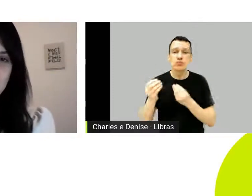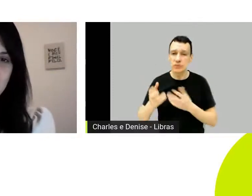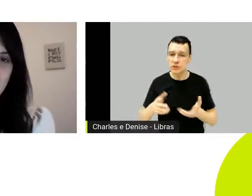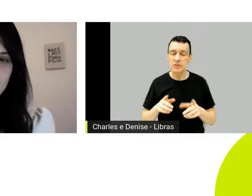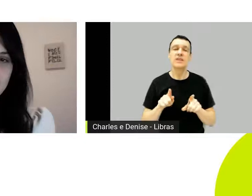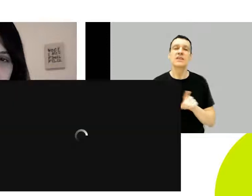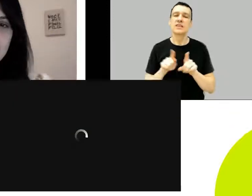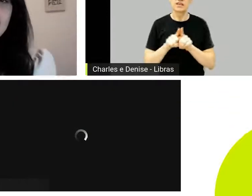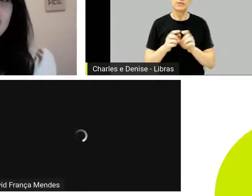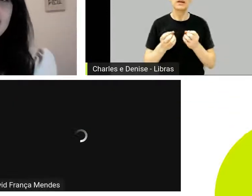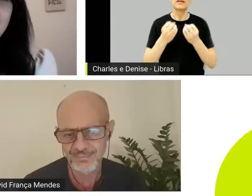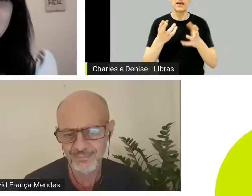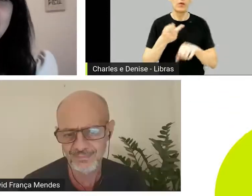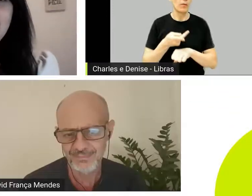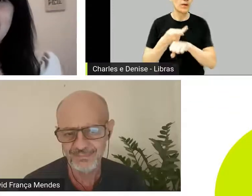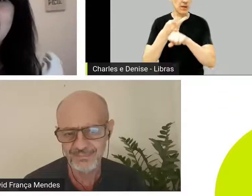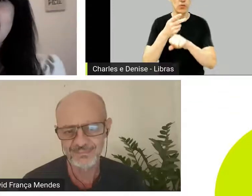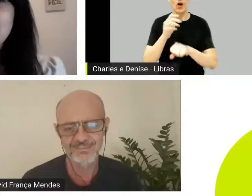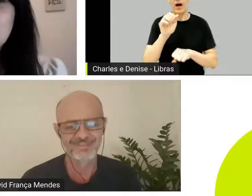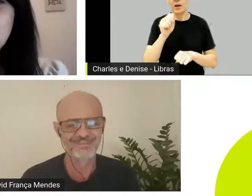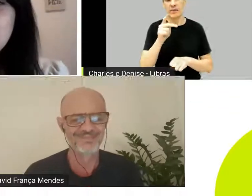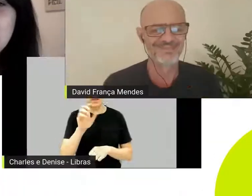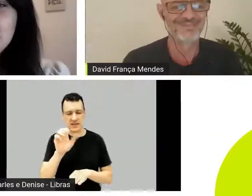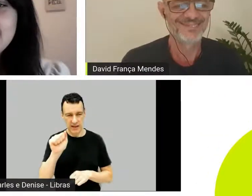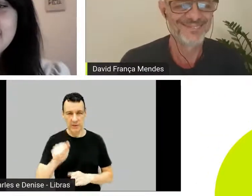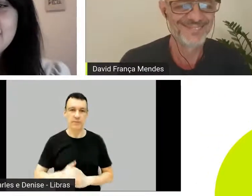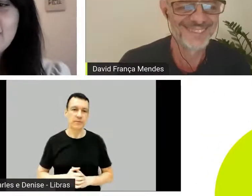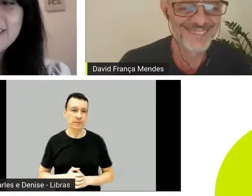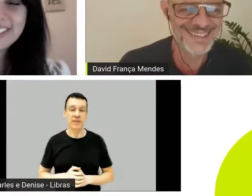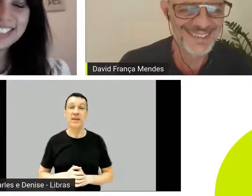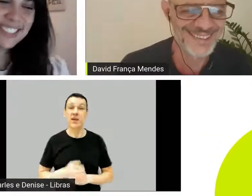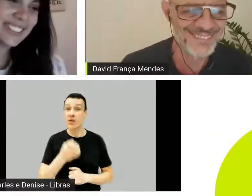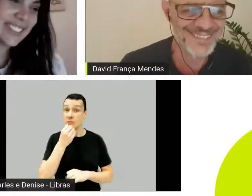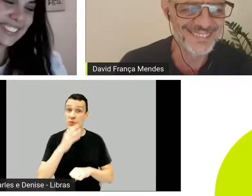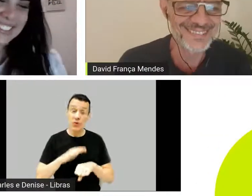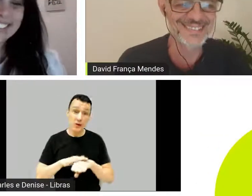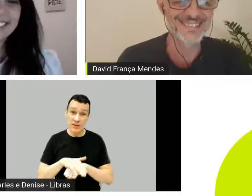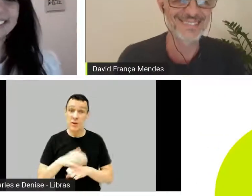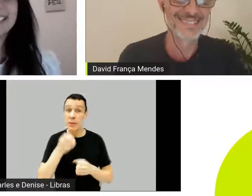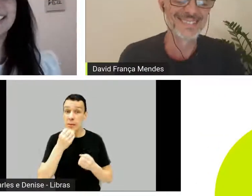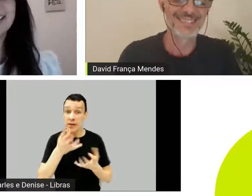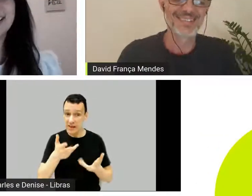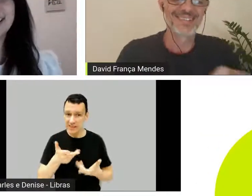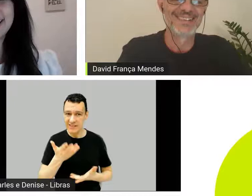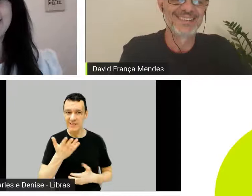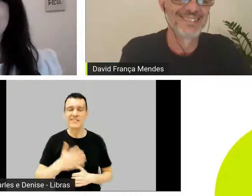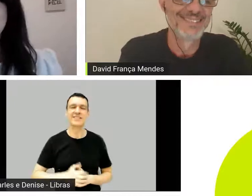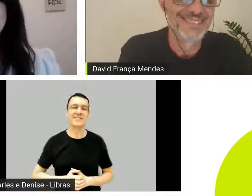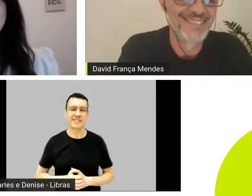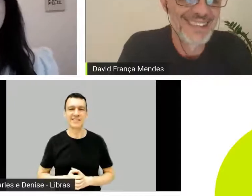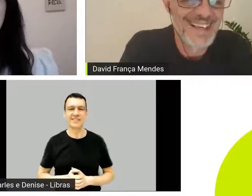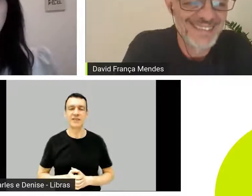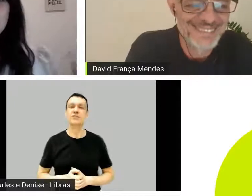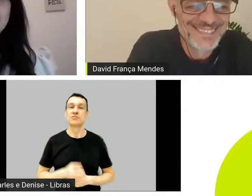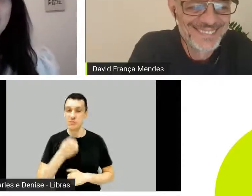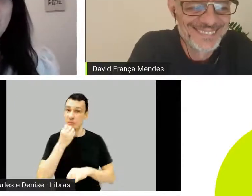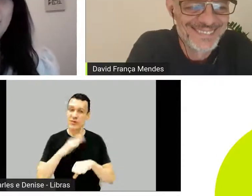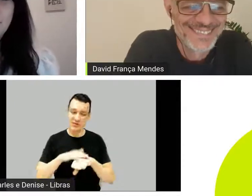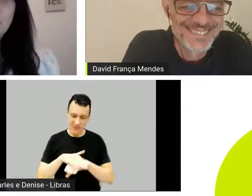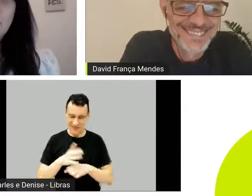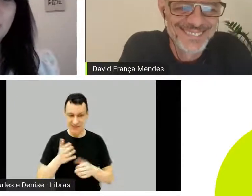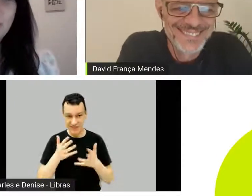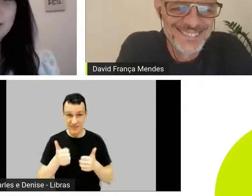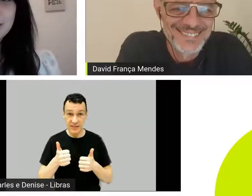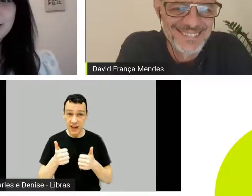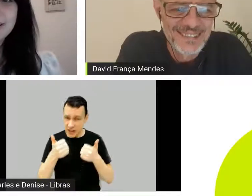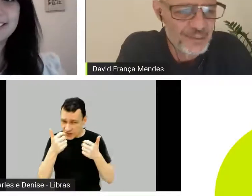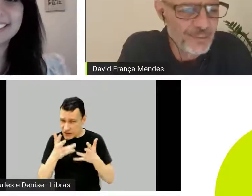APCA. Davi, boa noite, bem-vindo. Boa noite. Boa noite. Obrigado. Apresentei bem?